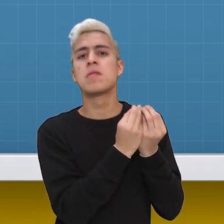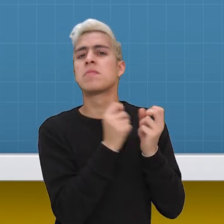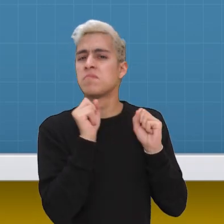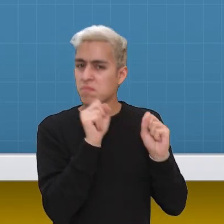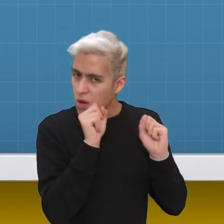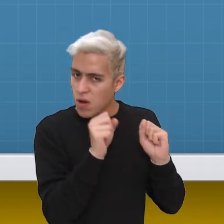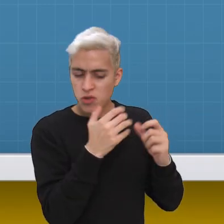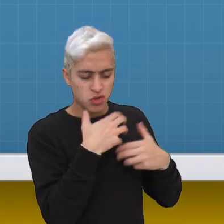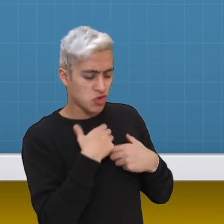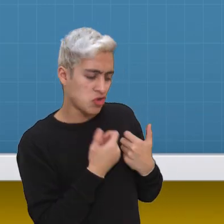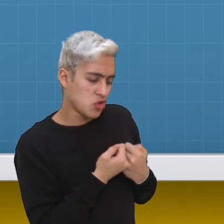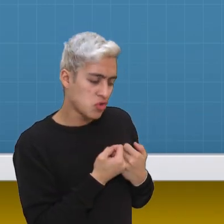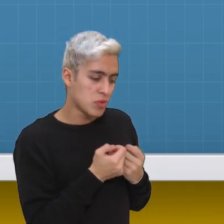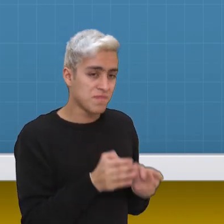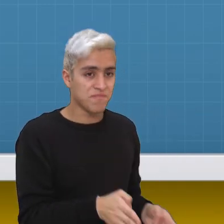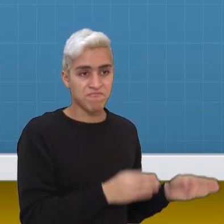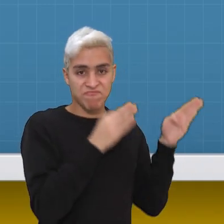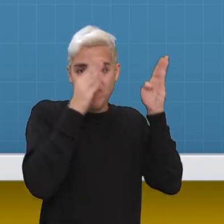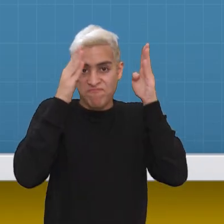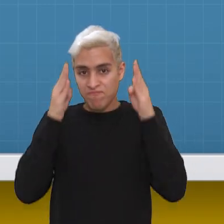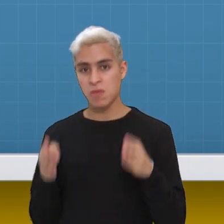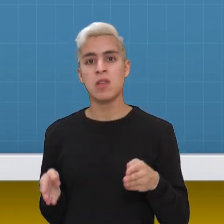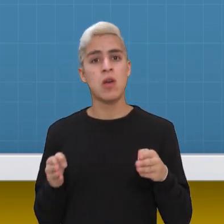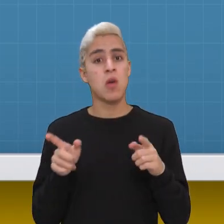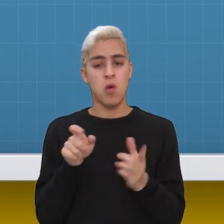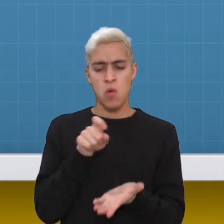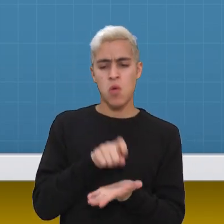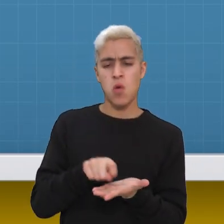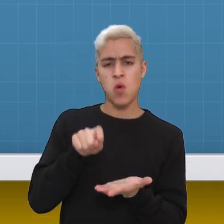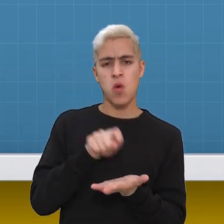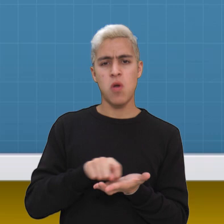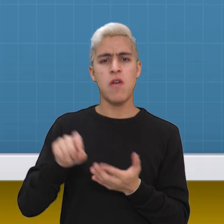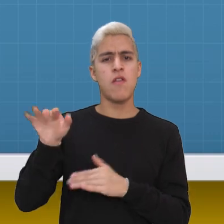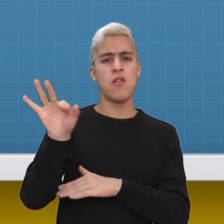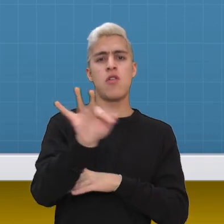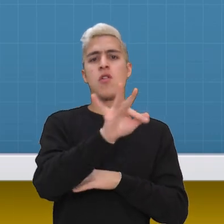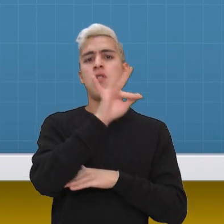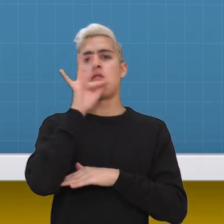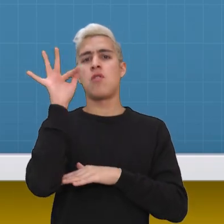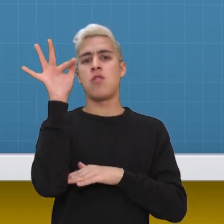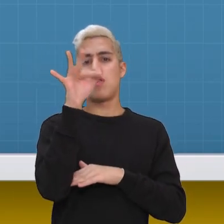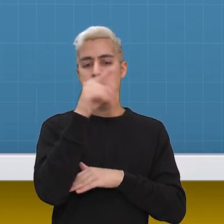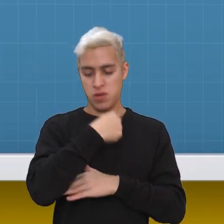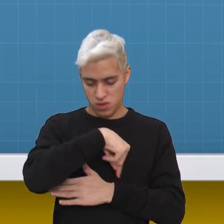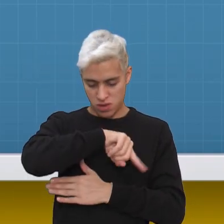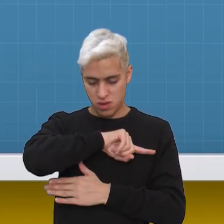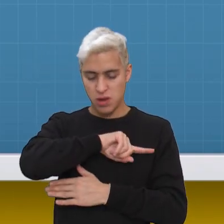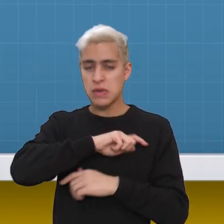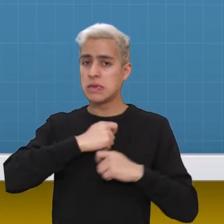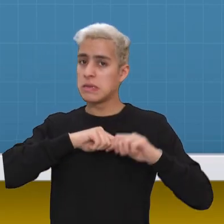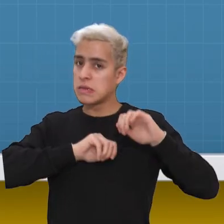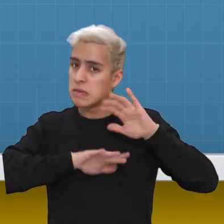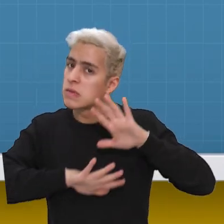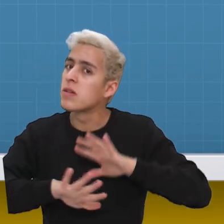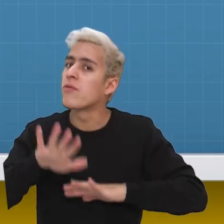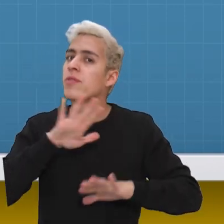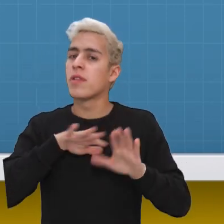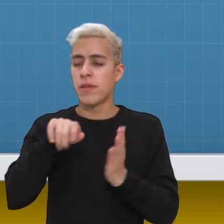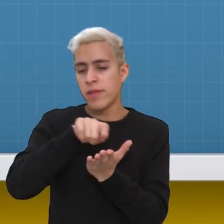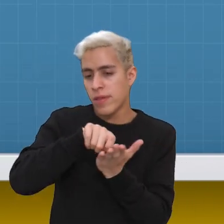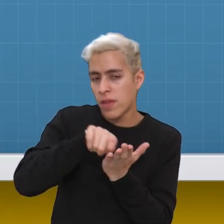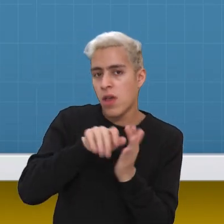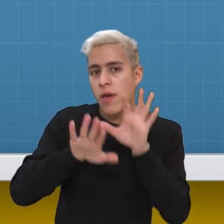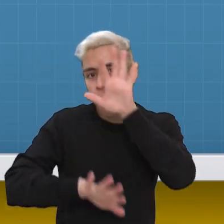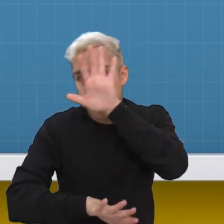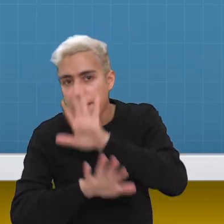com a nossa família, nós vamos usar um jeito. E quando nós estivermos escrevendo formalmente, nós temos que